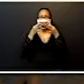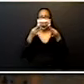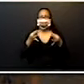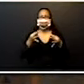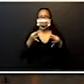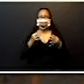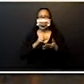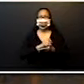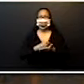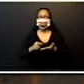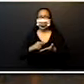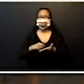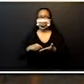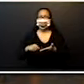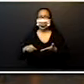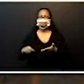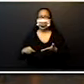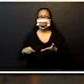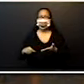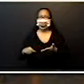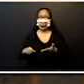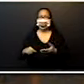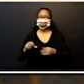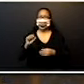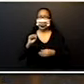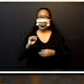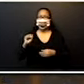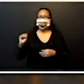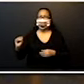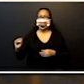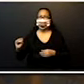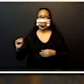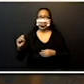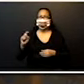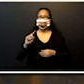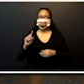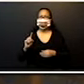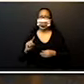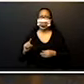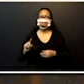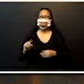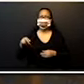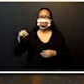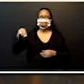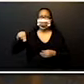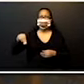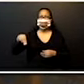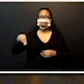na escrita, nos dois S, no Z, no N,